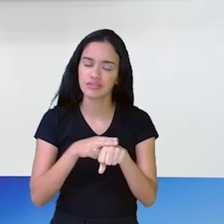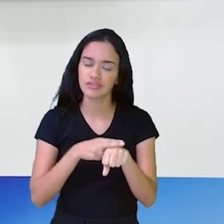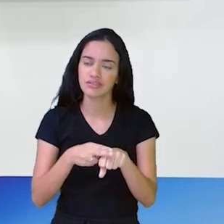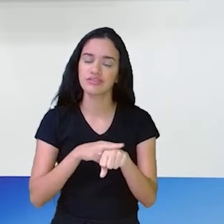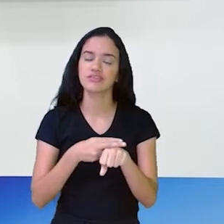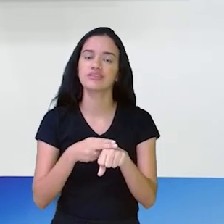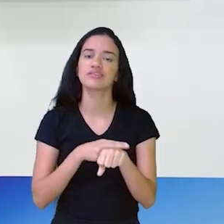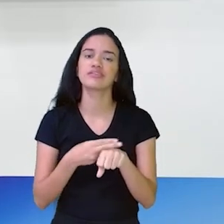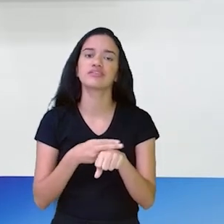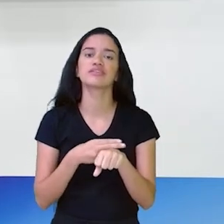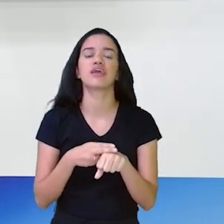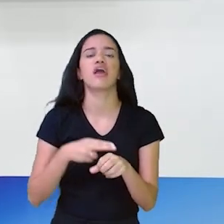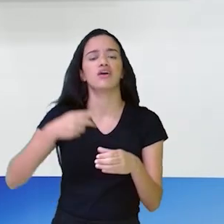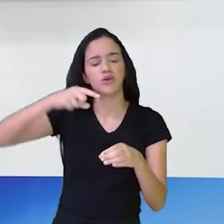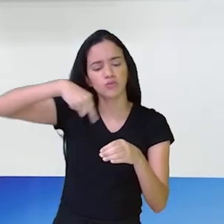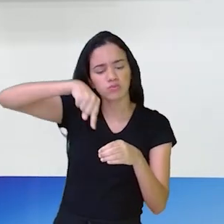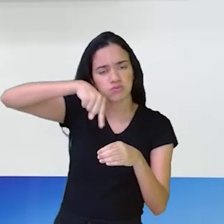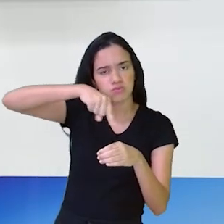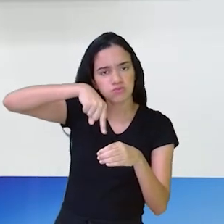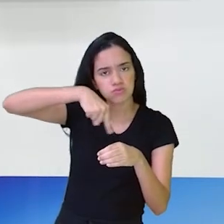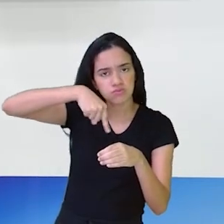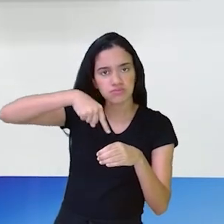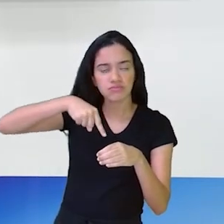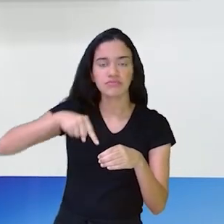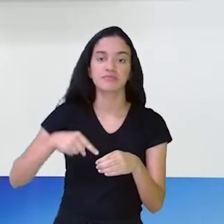mexidinha aí para diluir bastante a tinta.